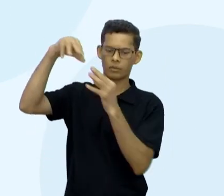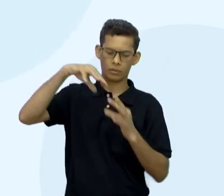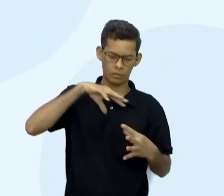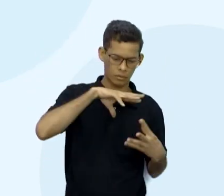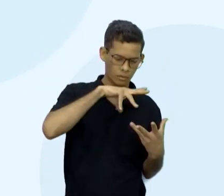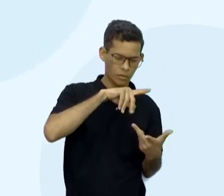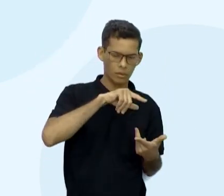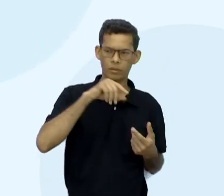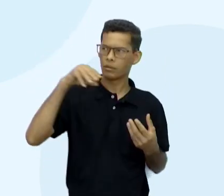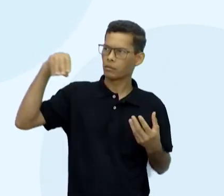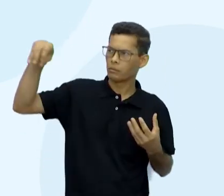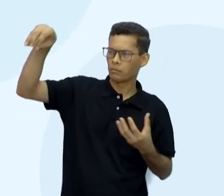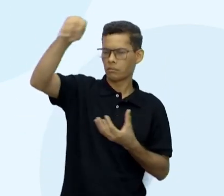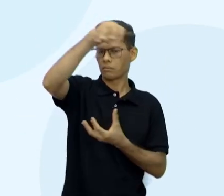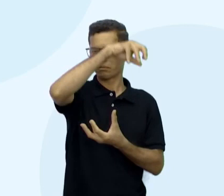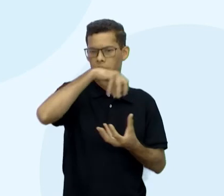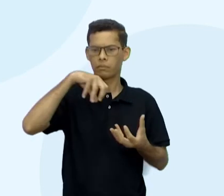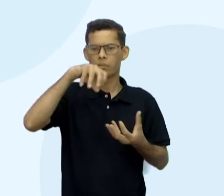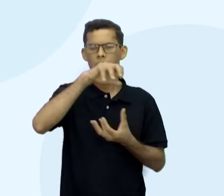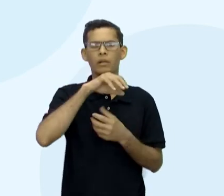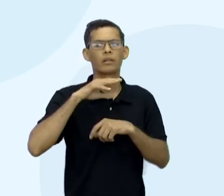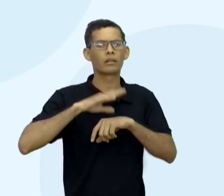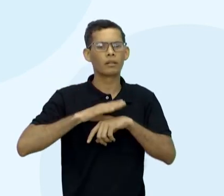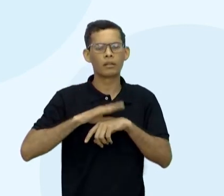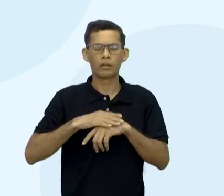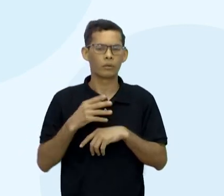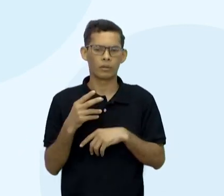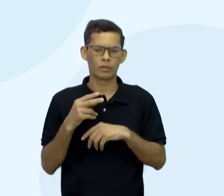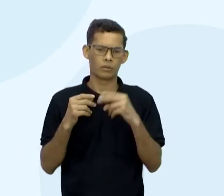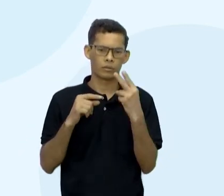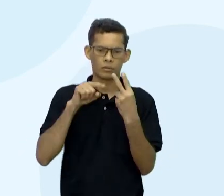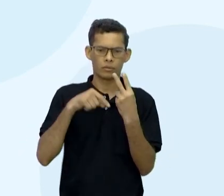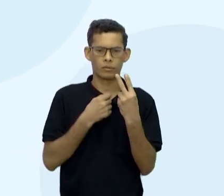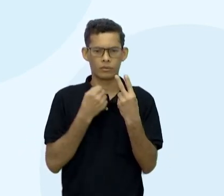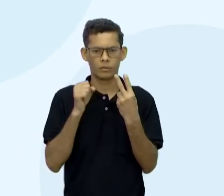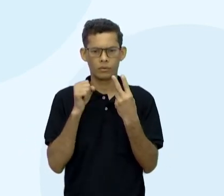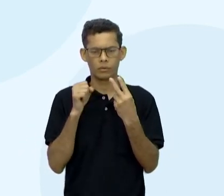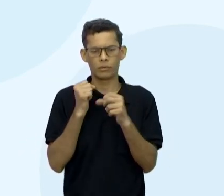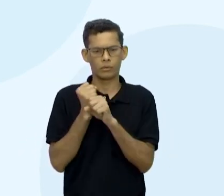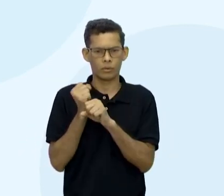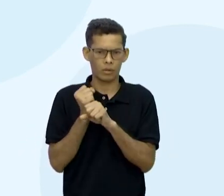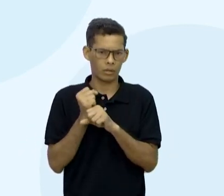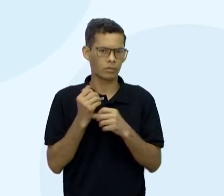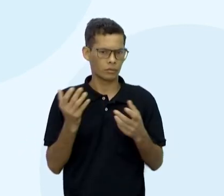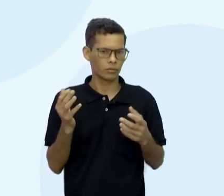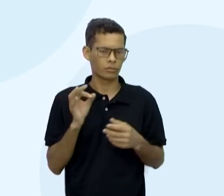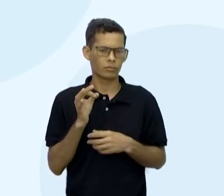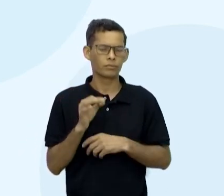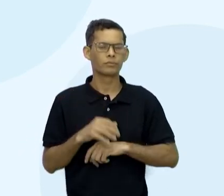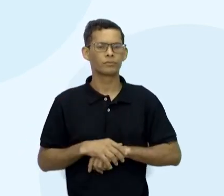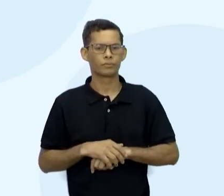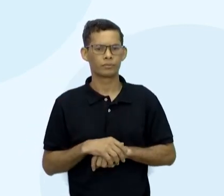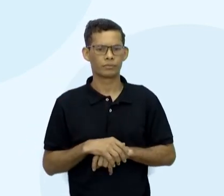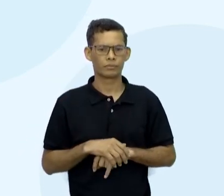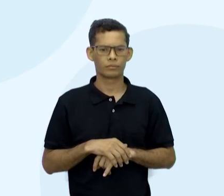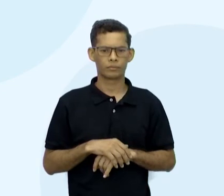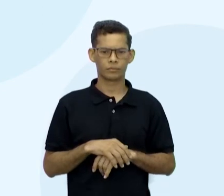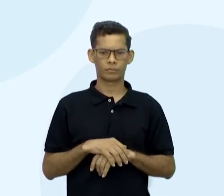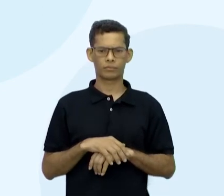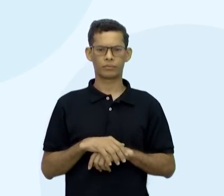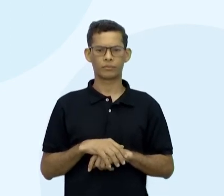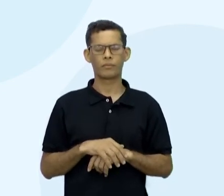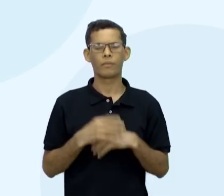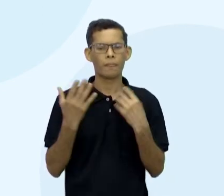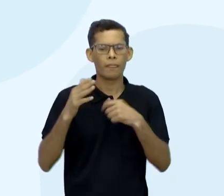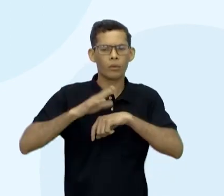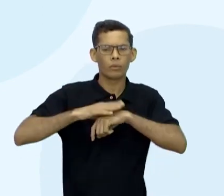torno aí do sistema, vai ser mais ou menos aí, né, olha lá, ó, praticamente, da Terra em torno do Sol, vai dar, qual é o período